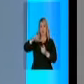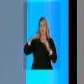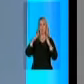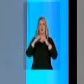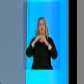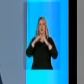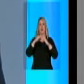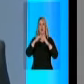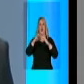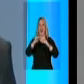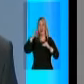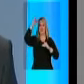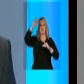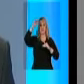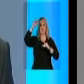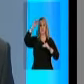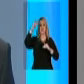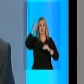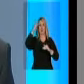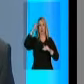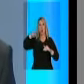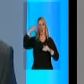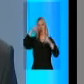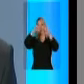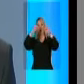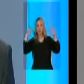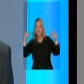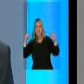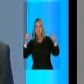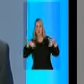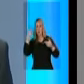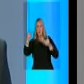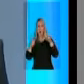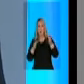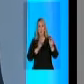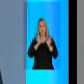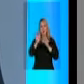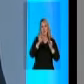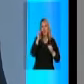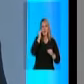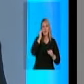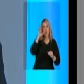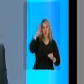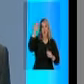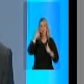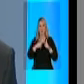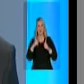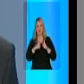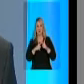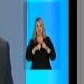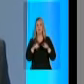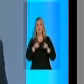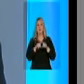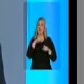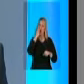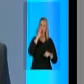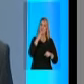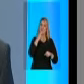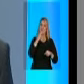Brasília. O senhor pensa em que projetos para tentar resolver esse impasse? E o senhor considera, por